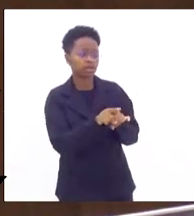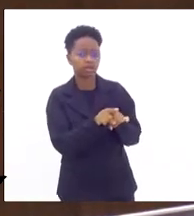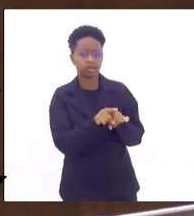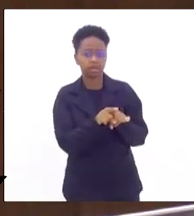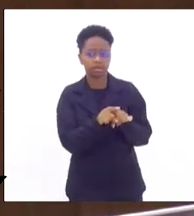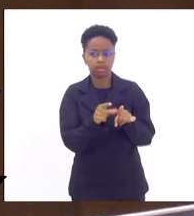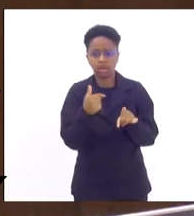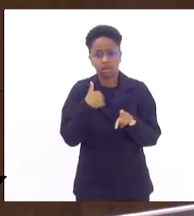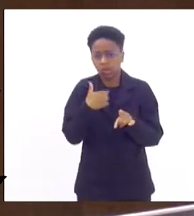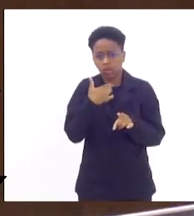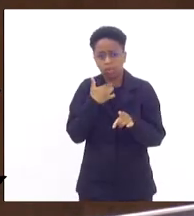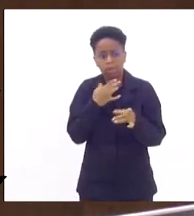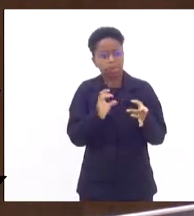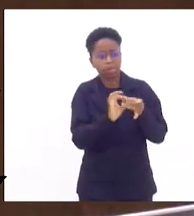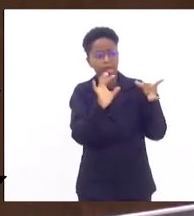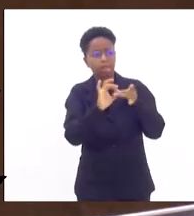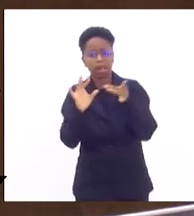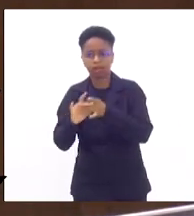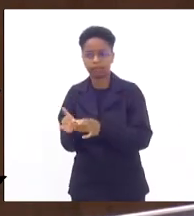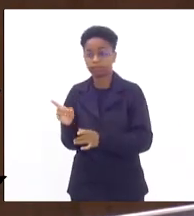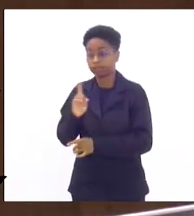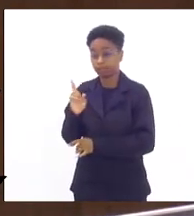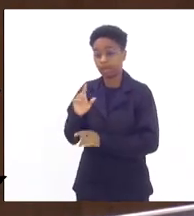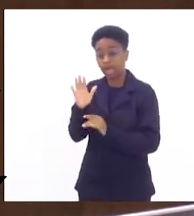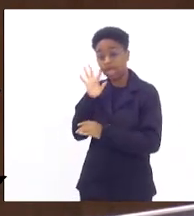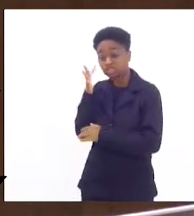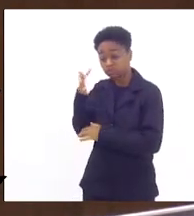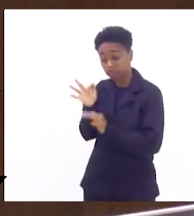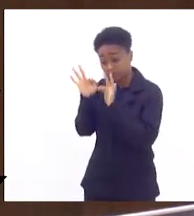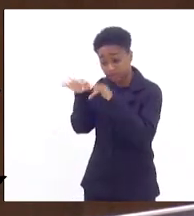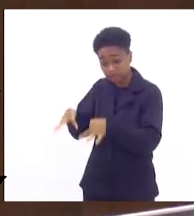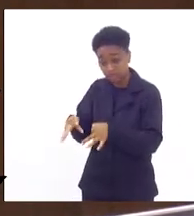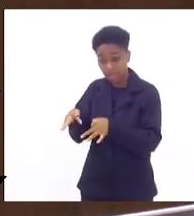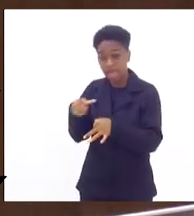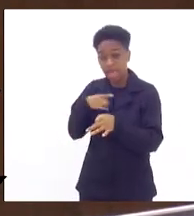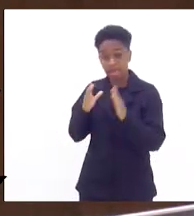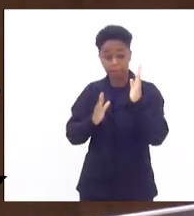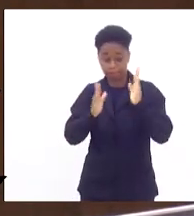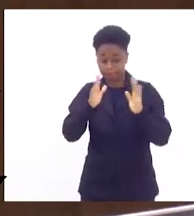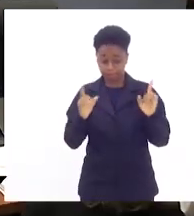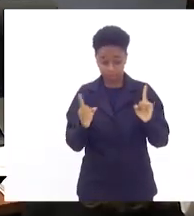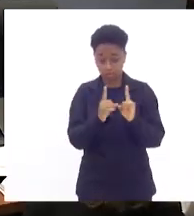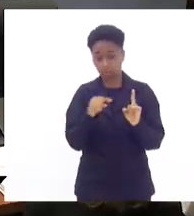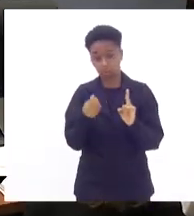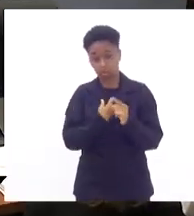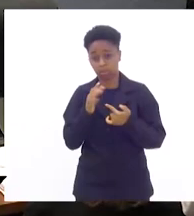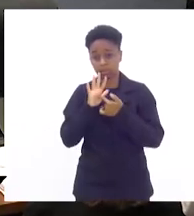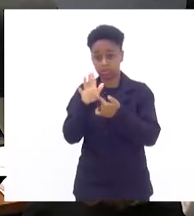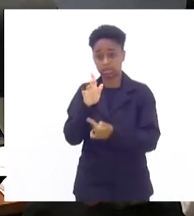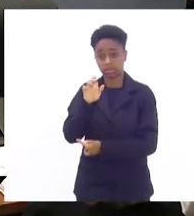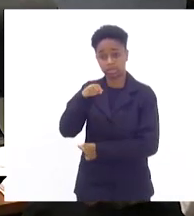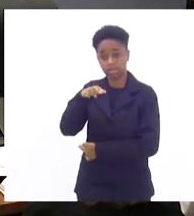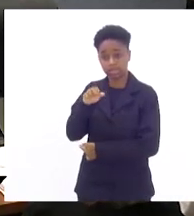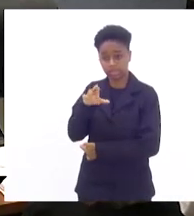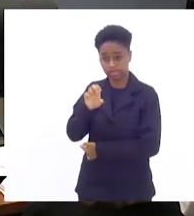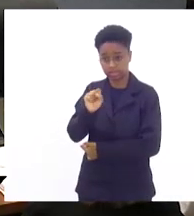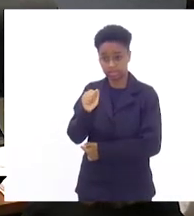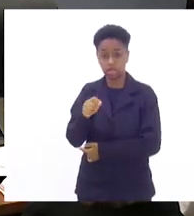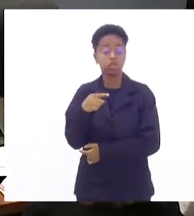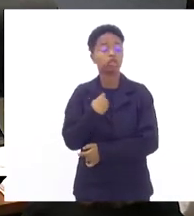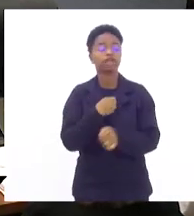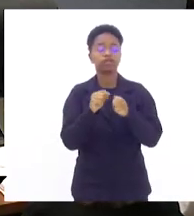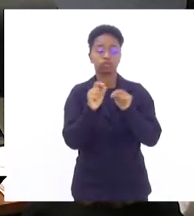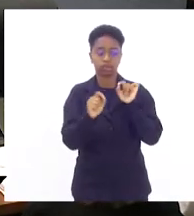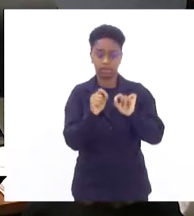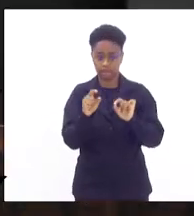não posso... Casas, a excelência está dizendo. Mas para a solução definitiva e a solução transitória que nós apresentamos à Agenersa, tá, tem que ser resolvida. Vamos fazer o seguinte aqui na audiência